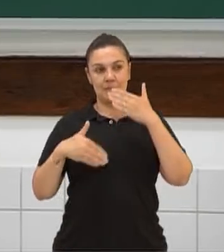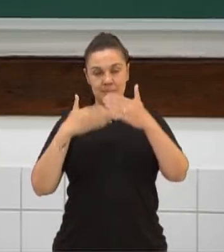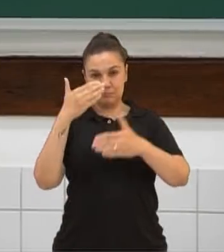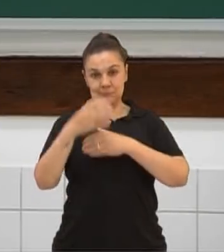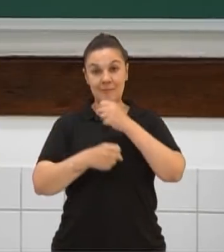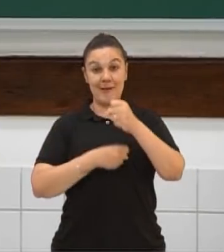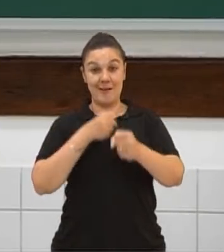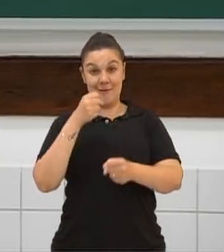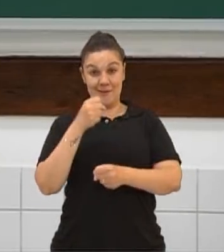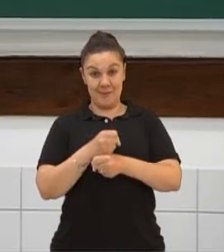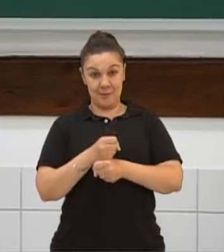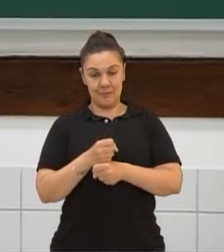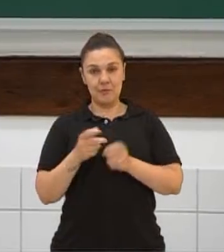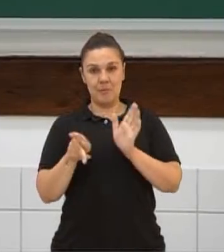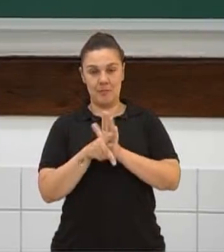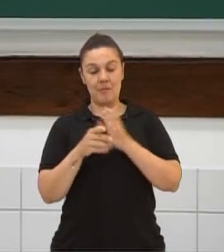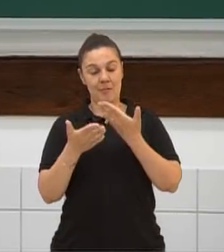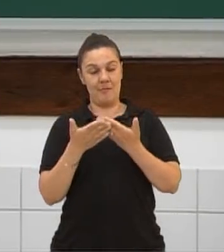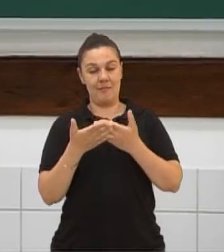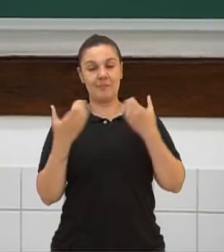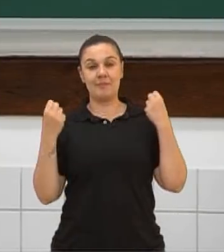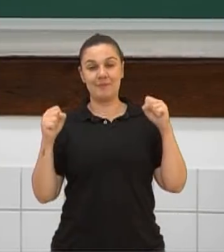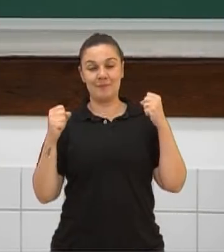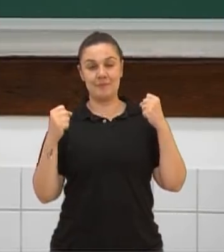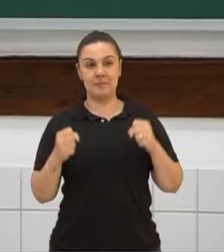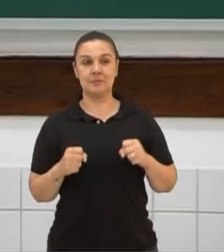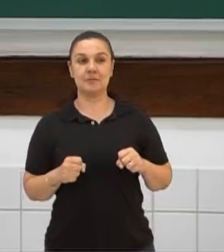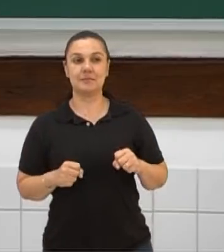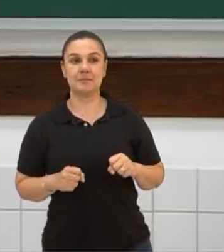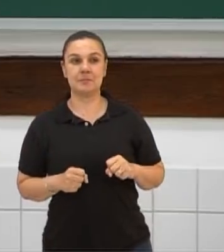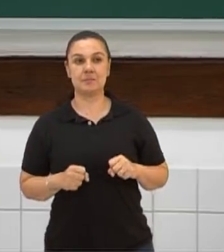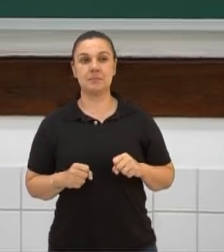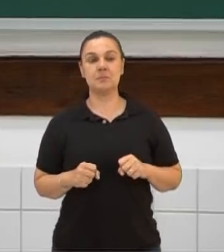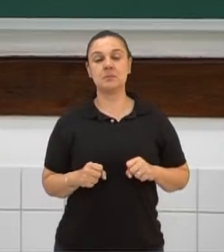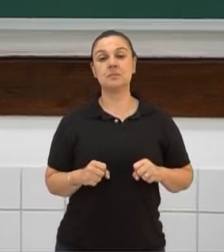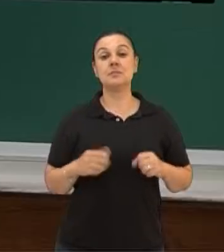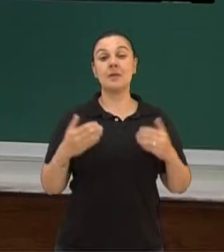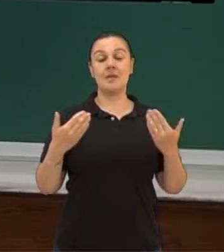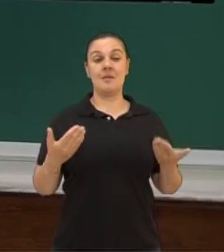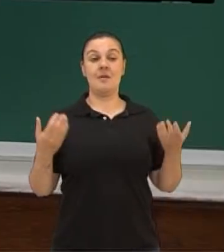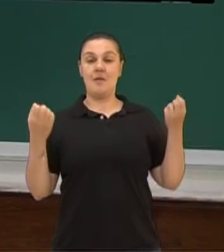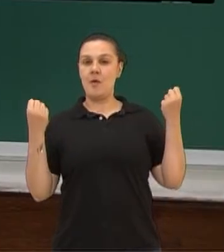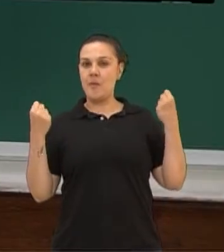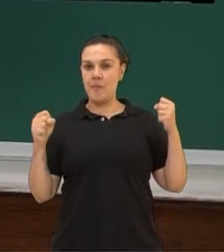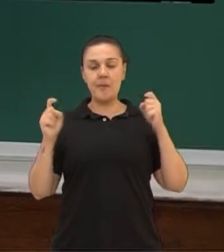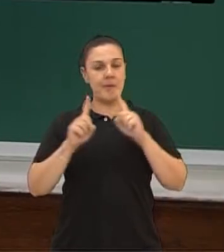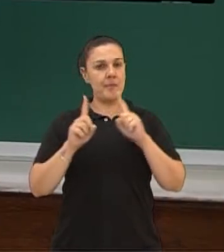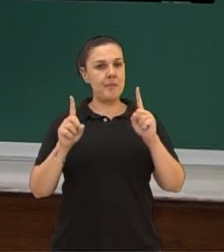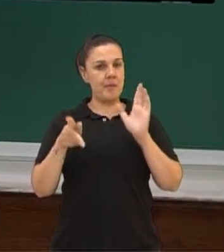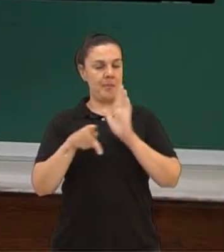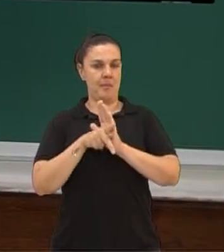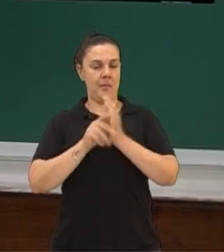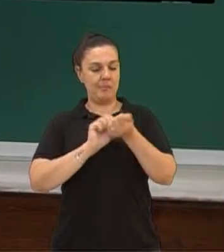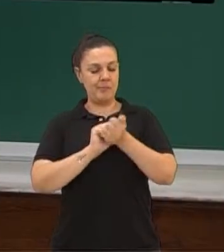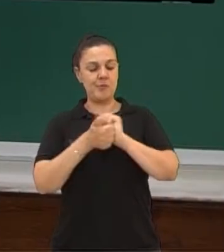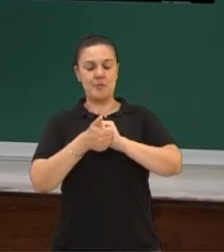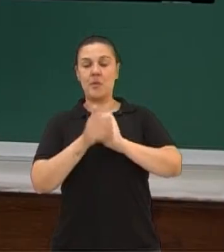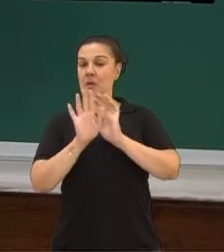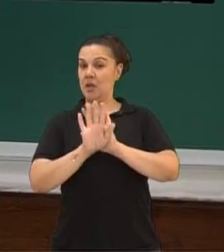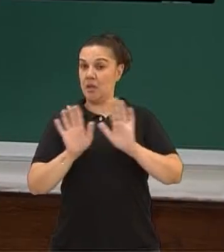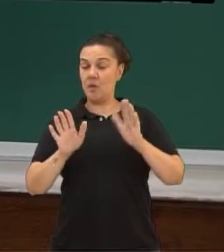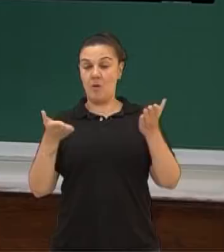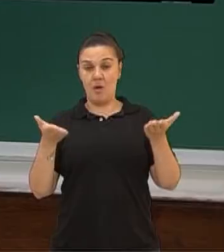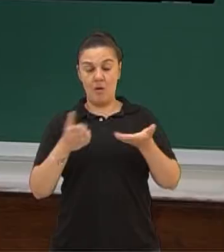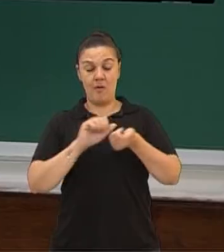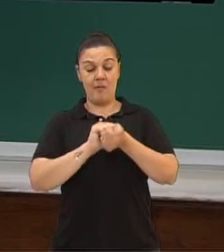o ano letivo nas aulas de educação física. Então, o que a gente vê aqui? Que a educação física não é somente o esporte. Então, o esporte